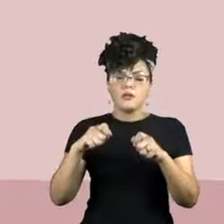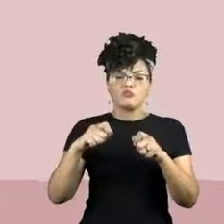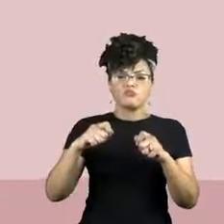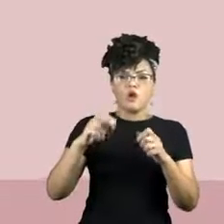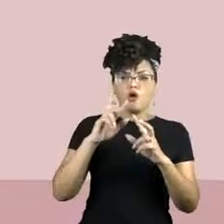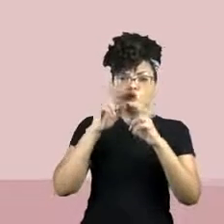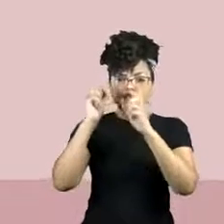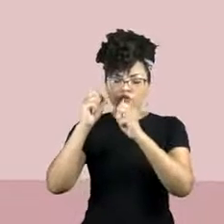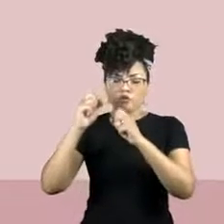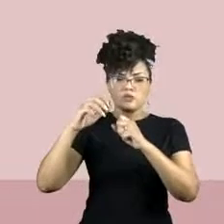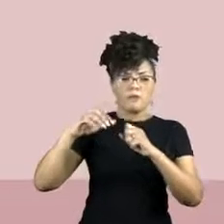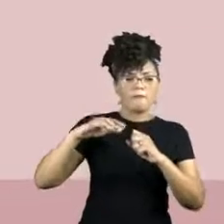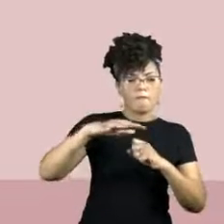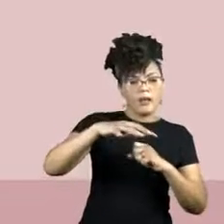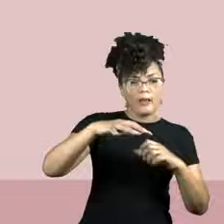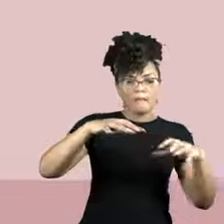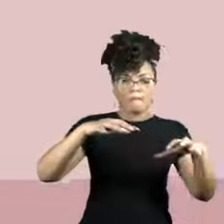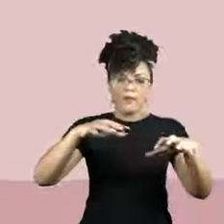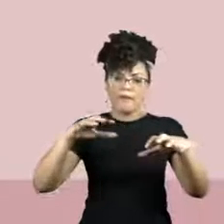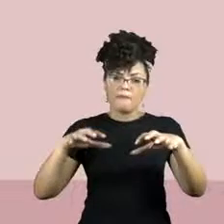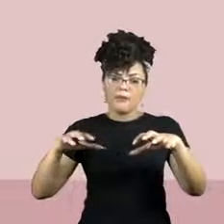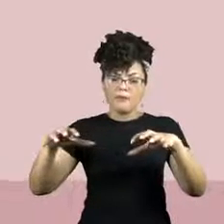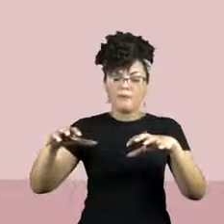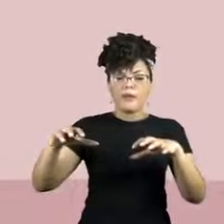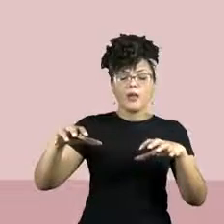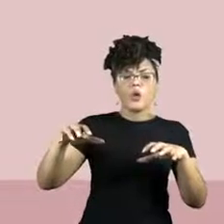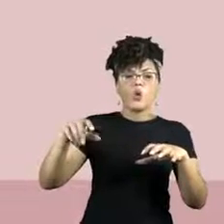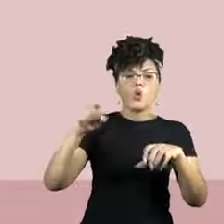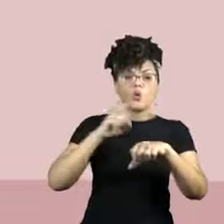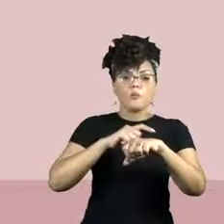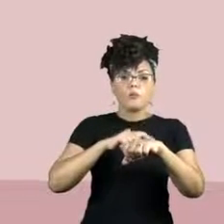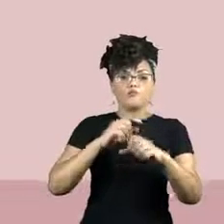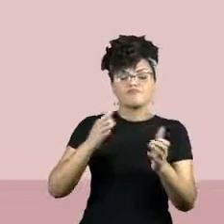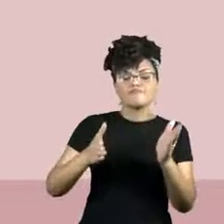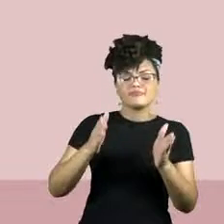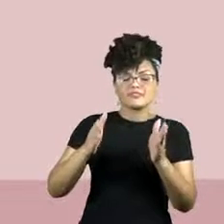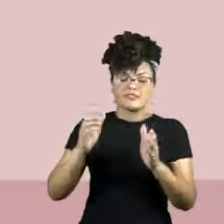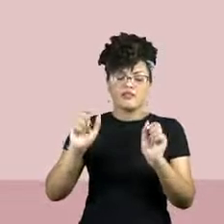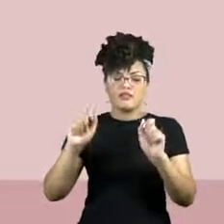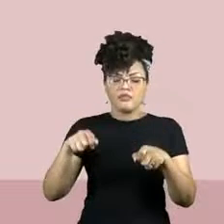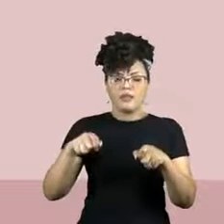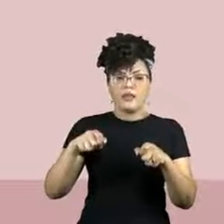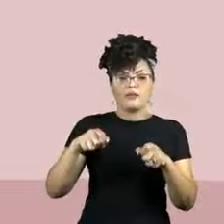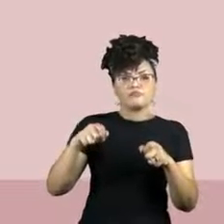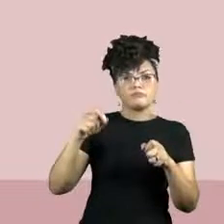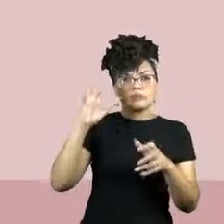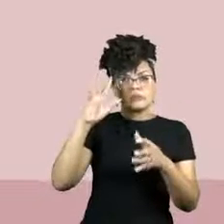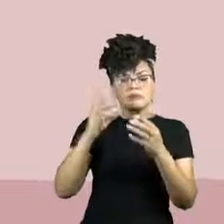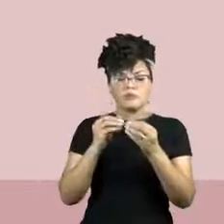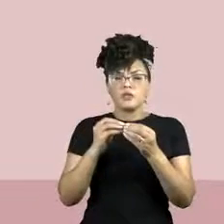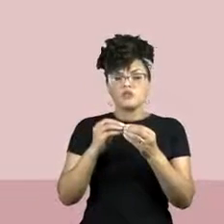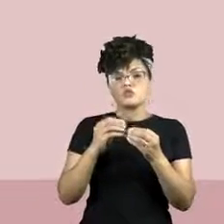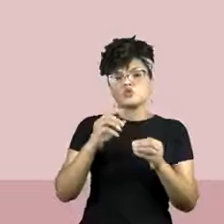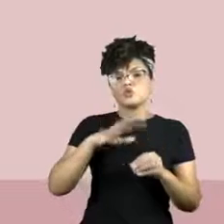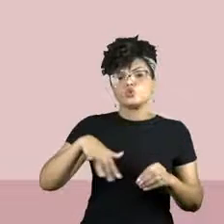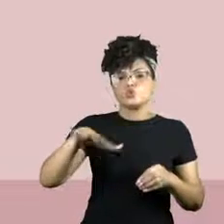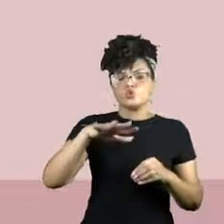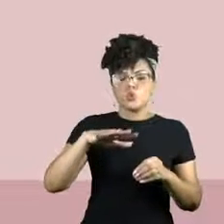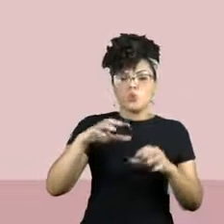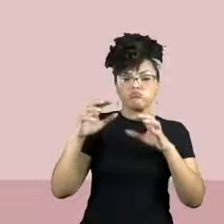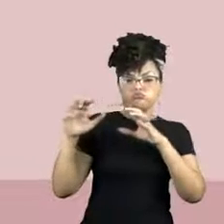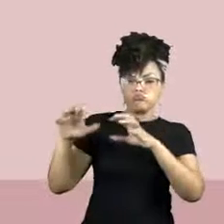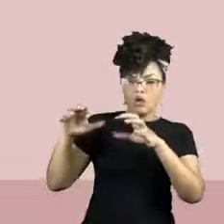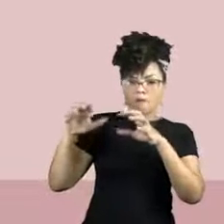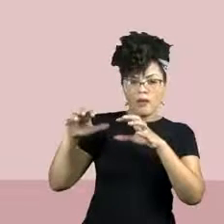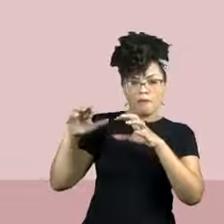sistema de momentos. Né? Então, é possível também determinar esse fator não só como uma relação de tensões, mas como uma relação